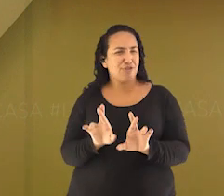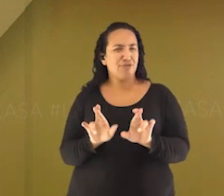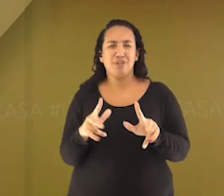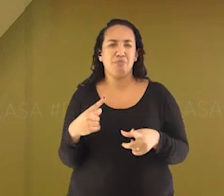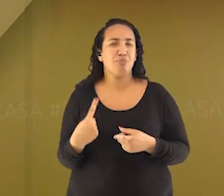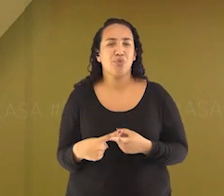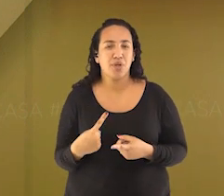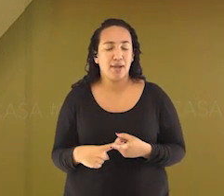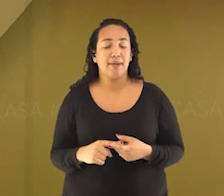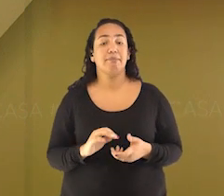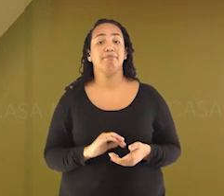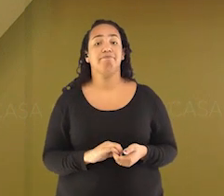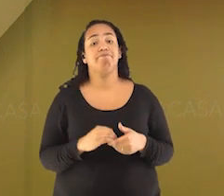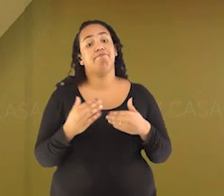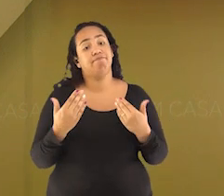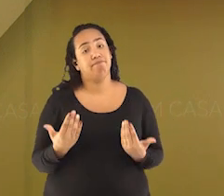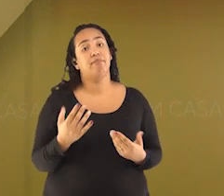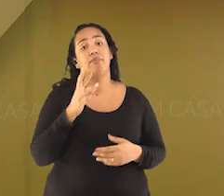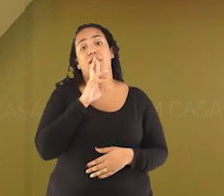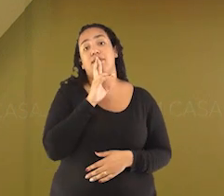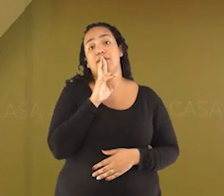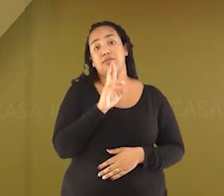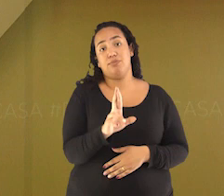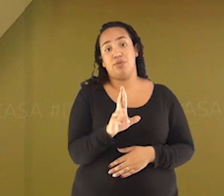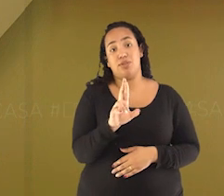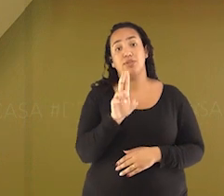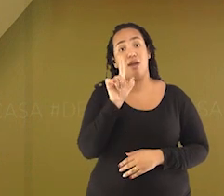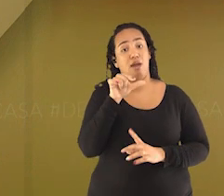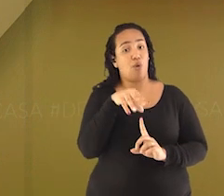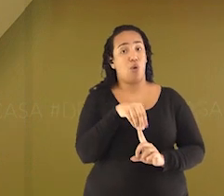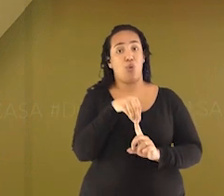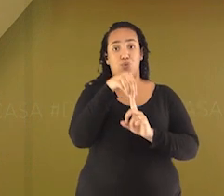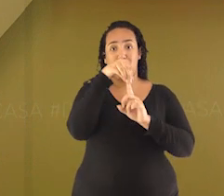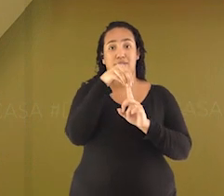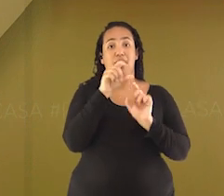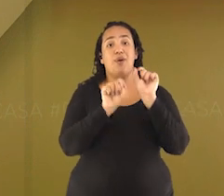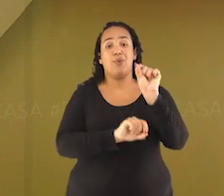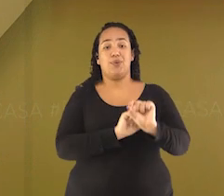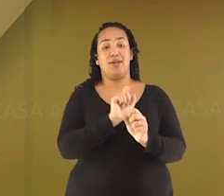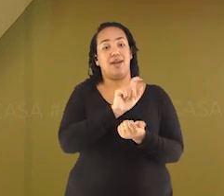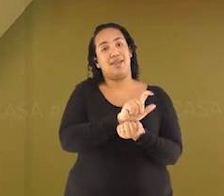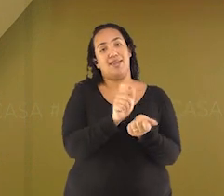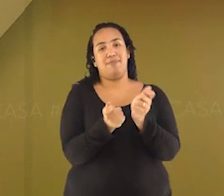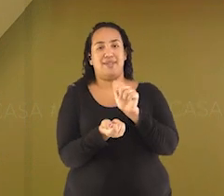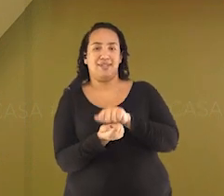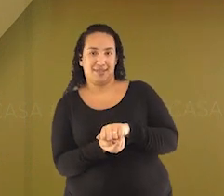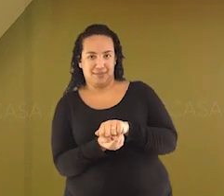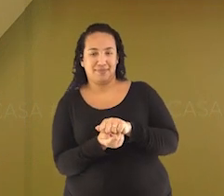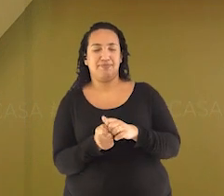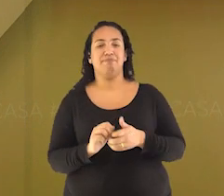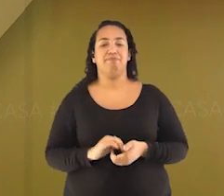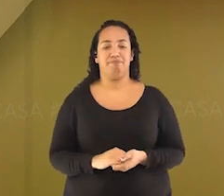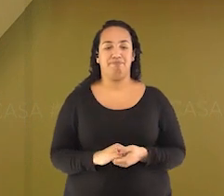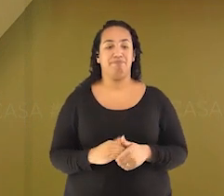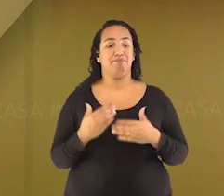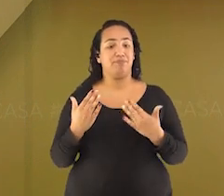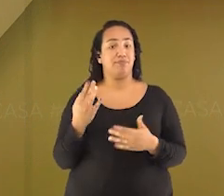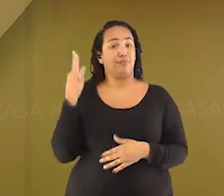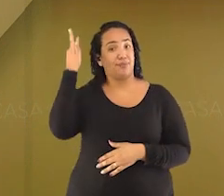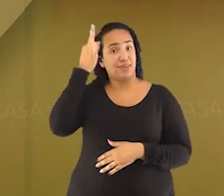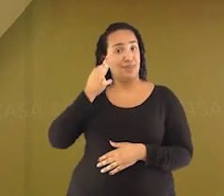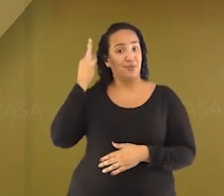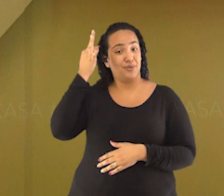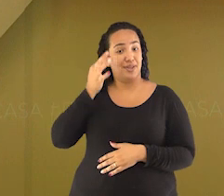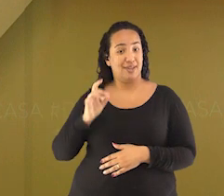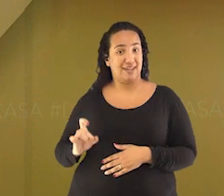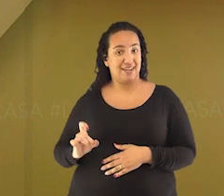Gente, a resposta, apesar de funcionar diferentemente para todos eles, é uma só: adaptação. A teoria